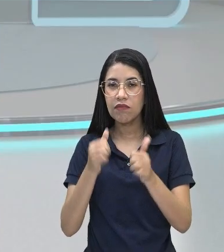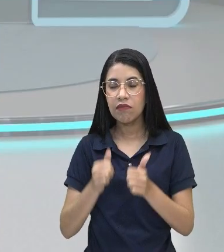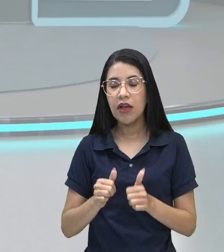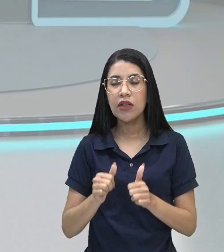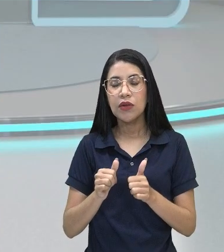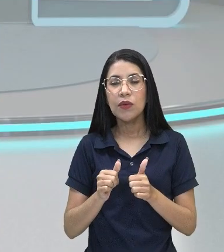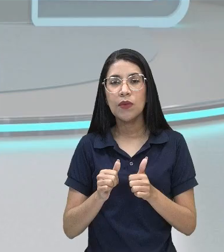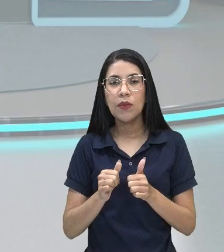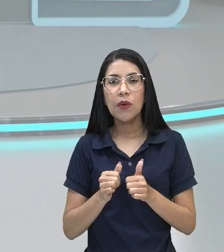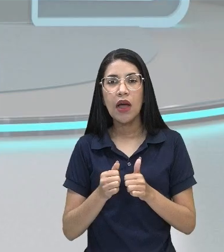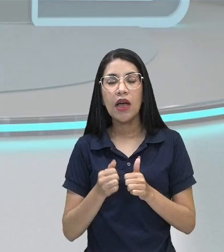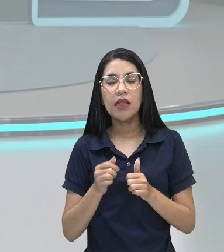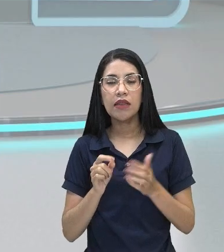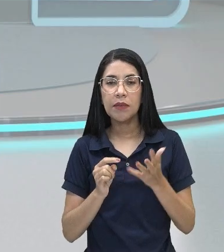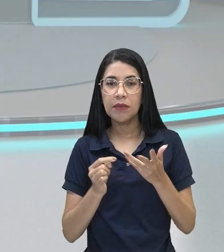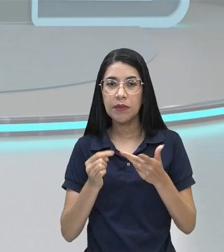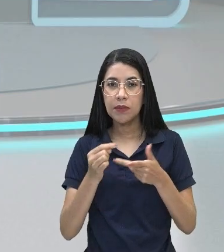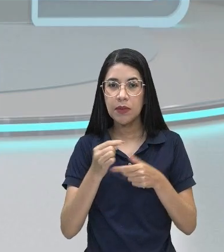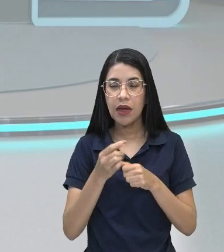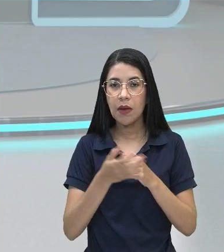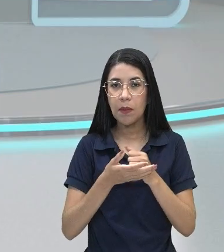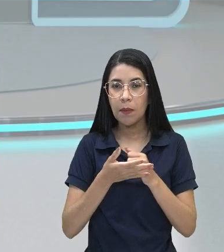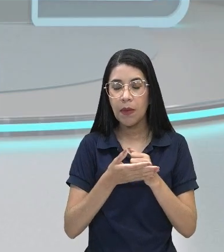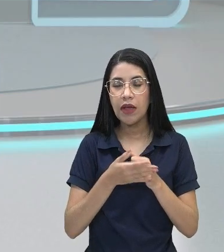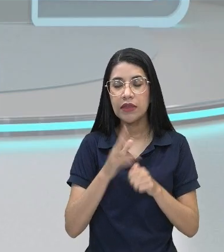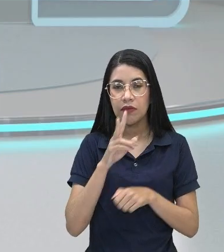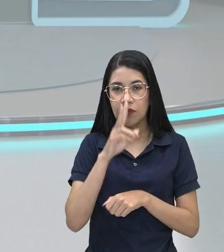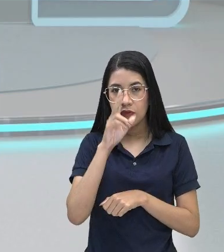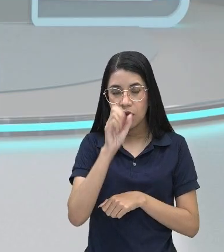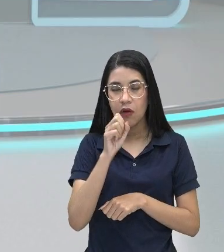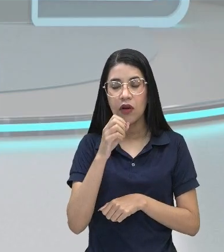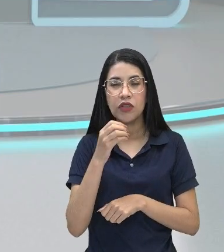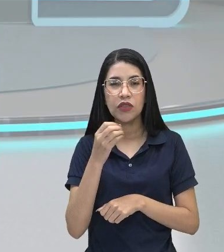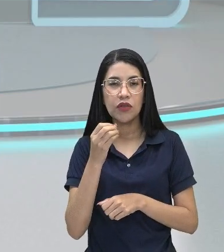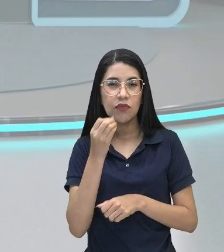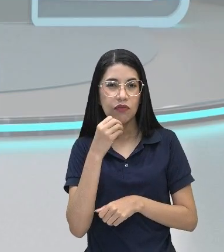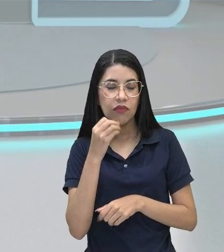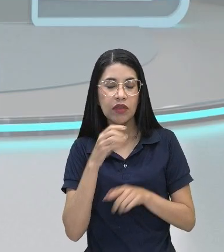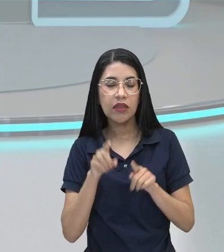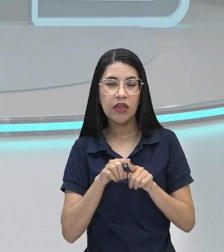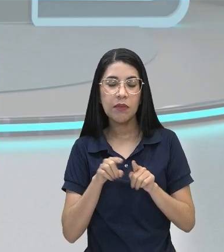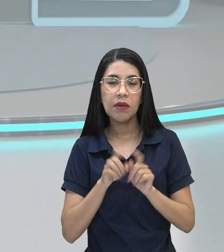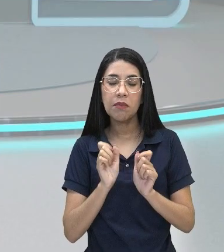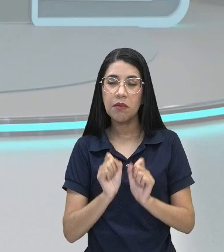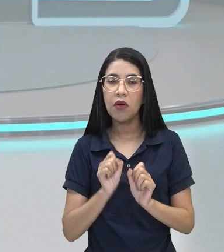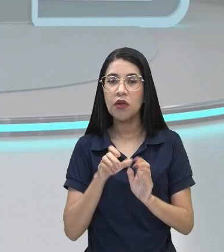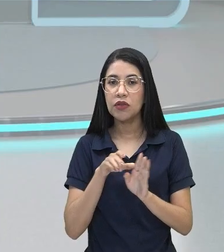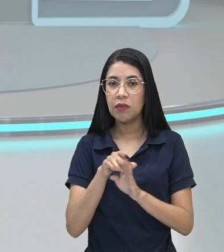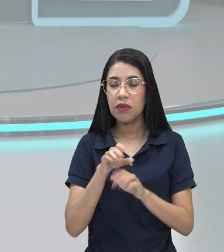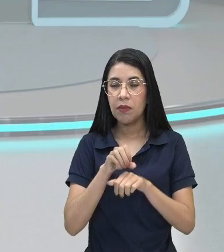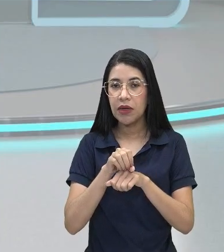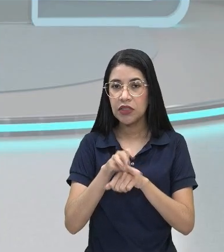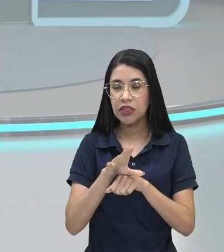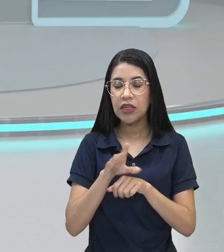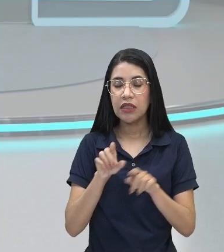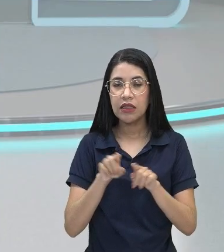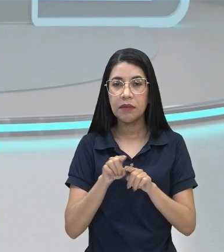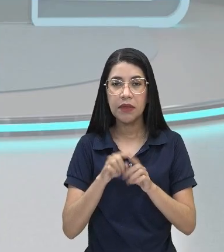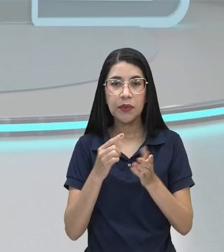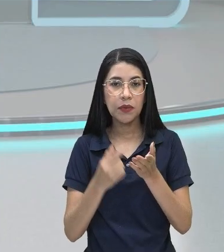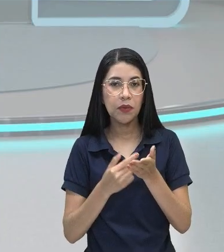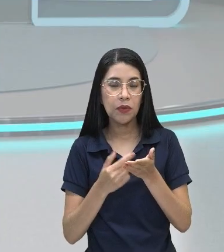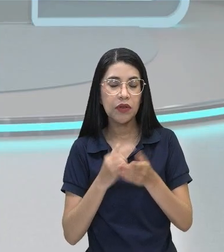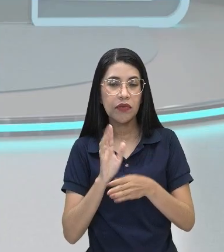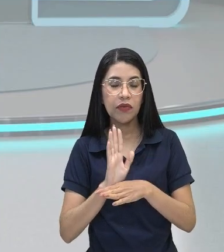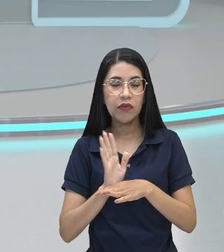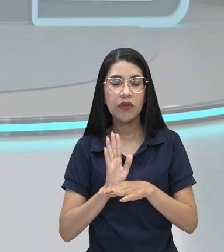avaliação, considerando os pontos fortes e os pontos fracos, ele pode recomendar a obra.